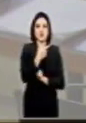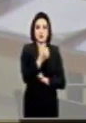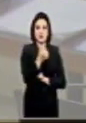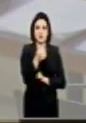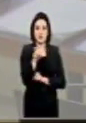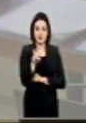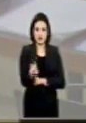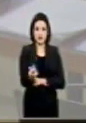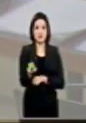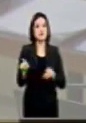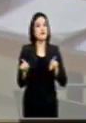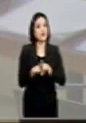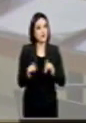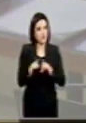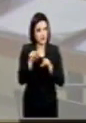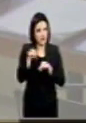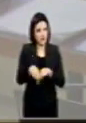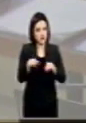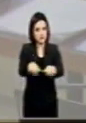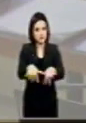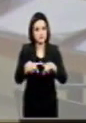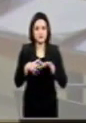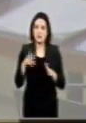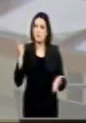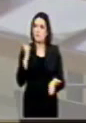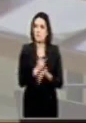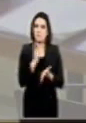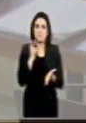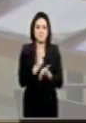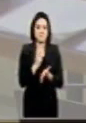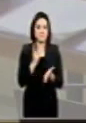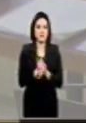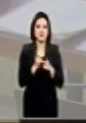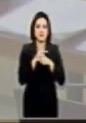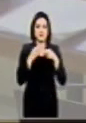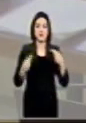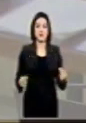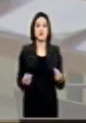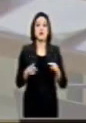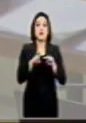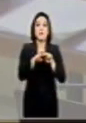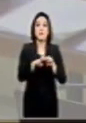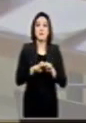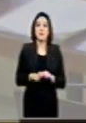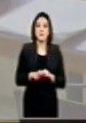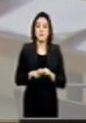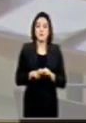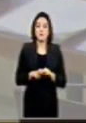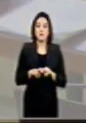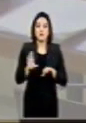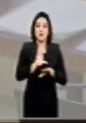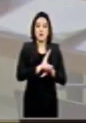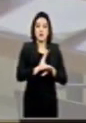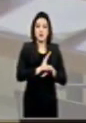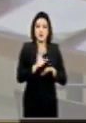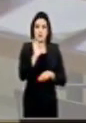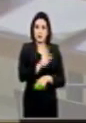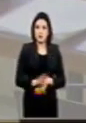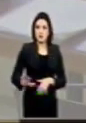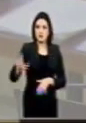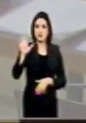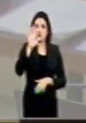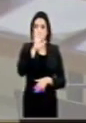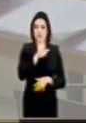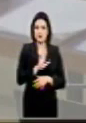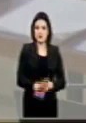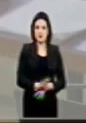perante também este plenário, na mesma direção. Portanto, a Constituição Federal, de forma estrita e